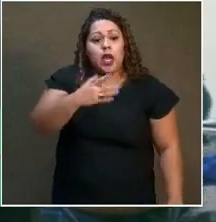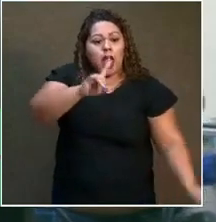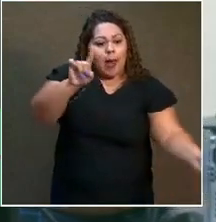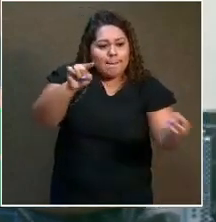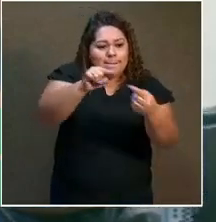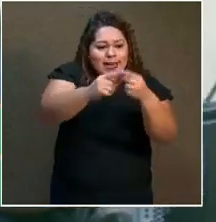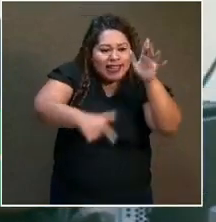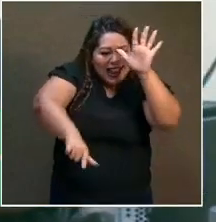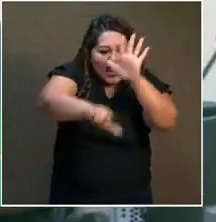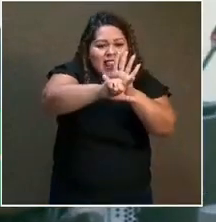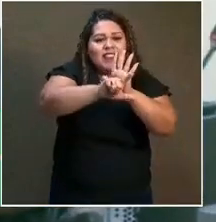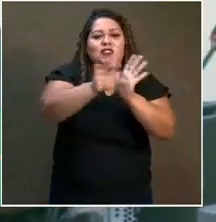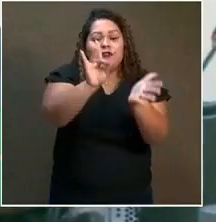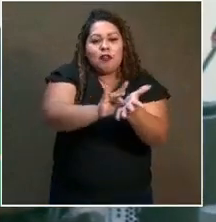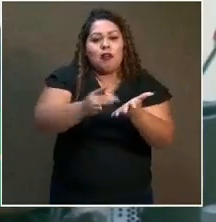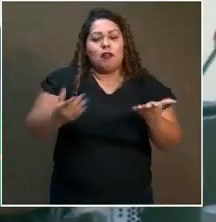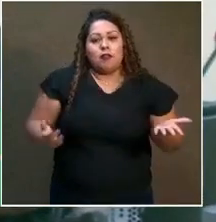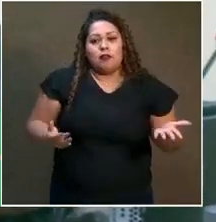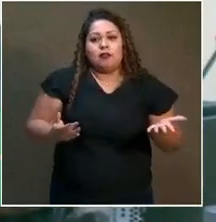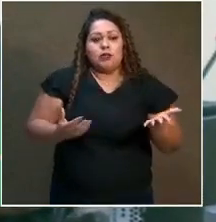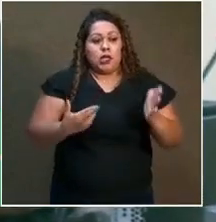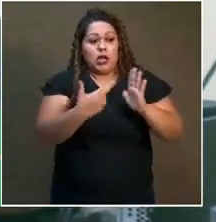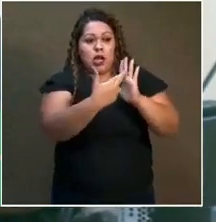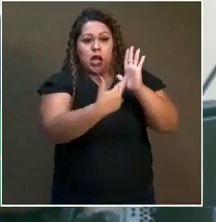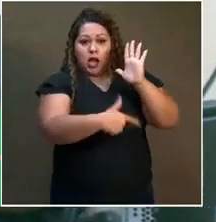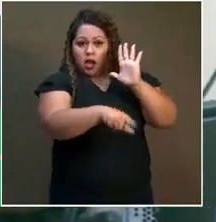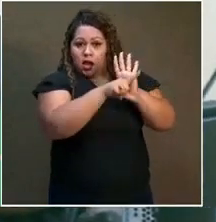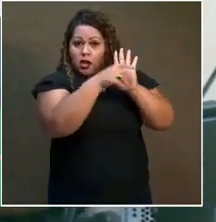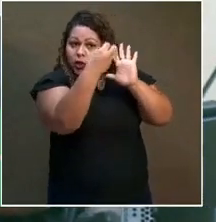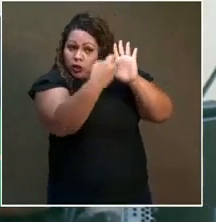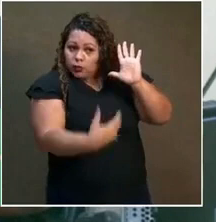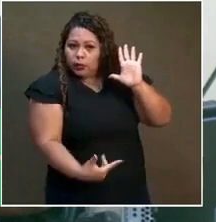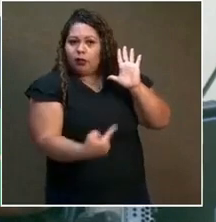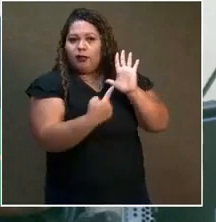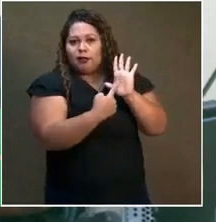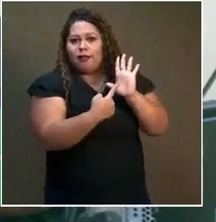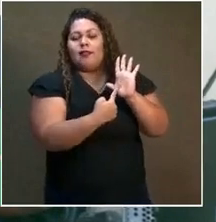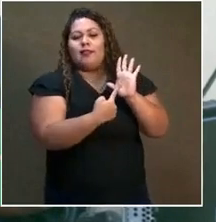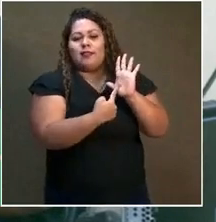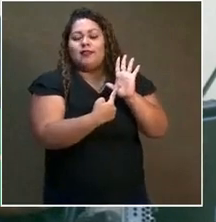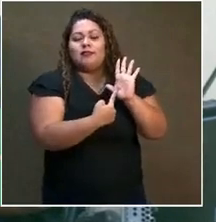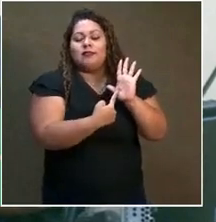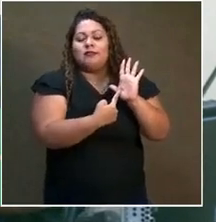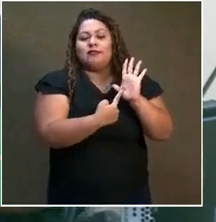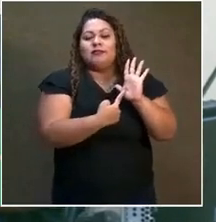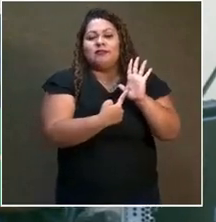lei. O que o código vem nos dizer, vem nos aclarar.